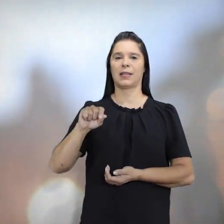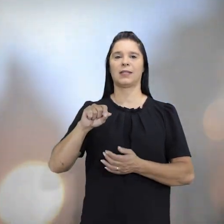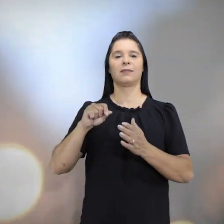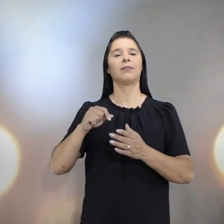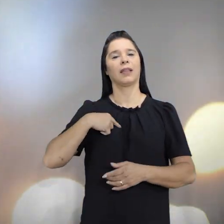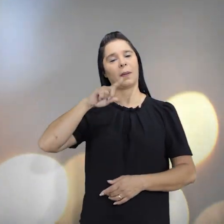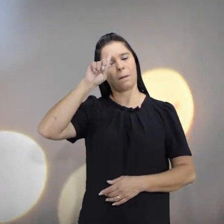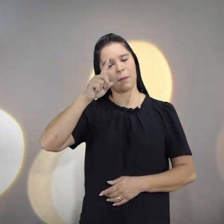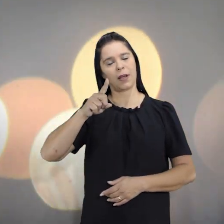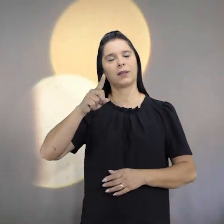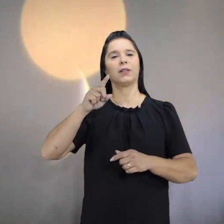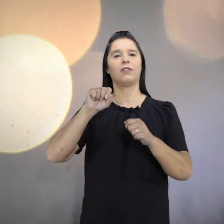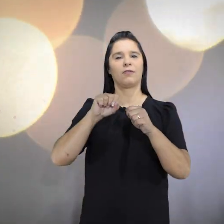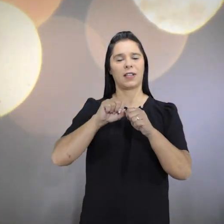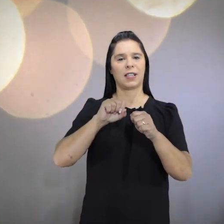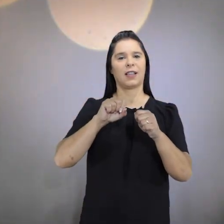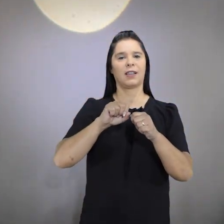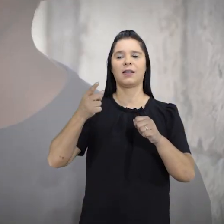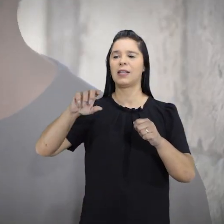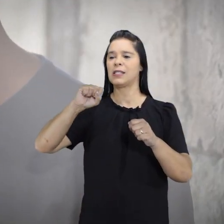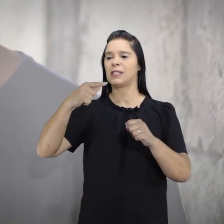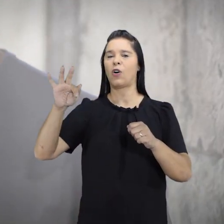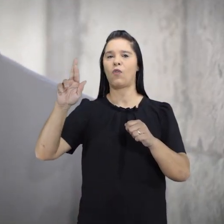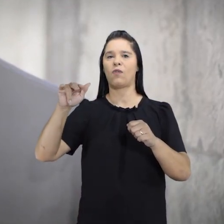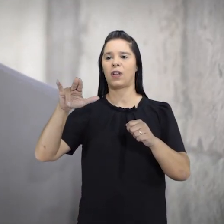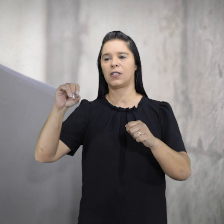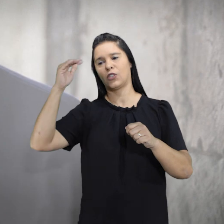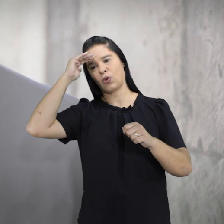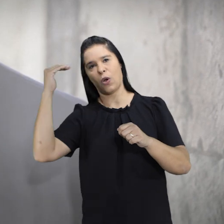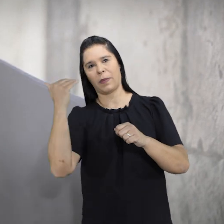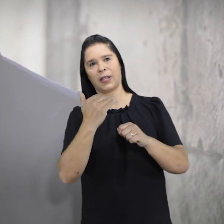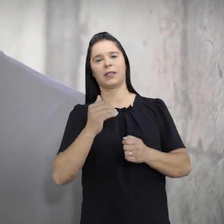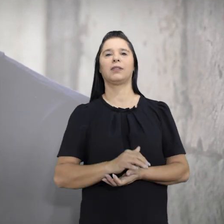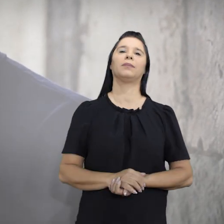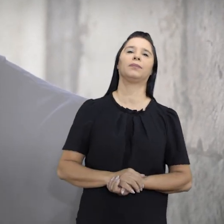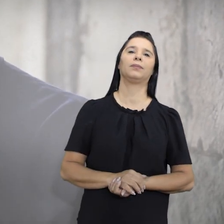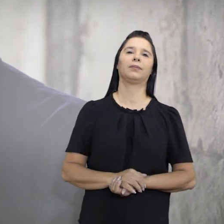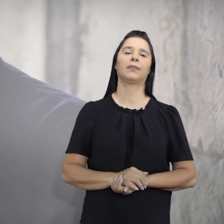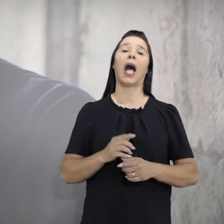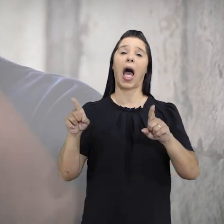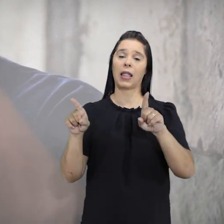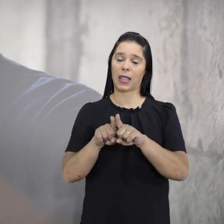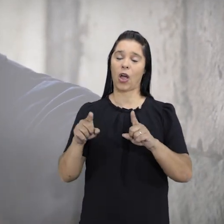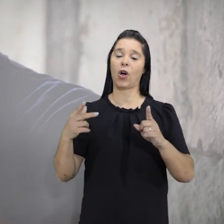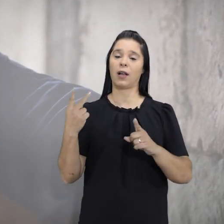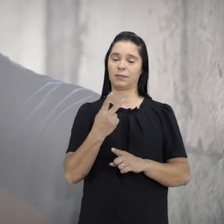Francisco, né? Então tudo que a matriz fizer, São Francisco obedece. Até a hora